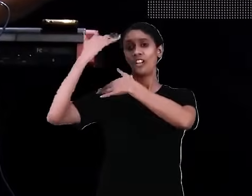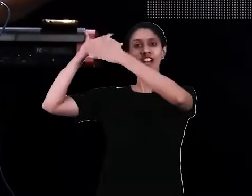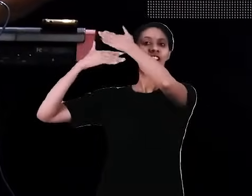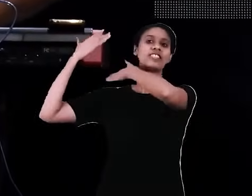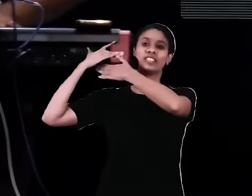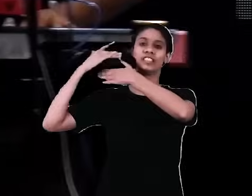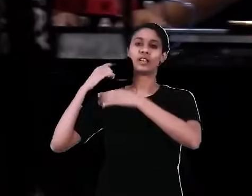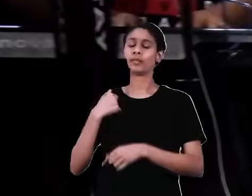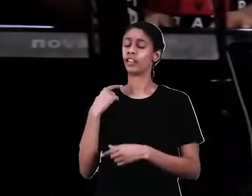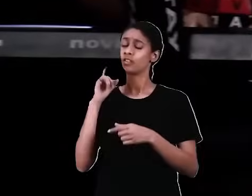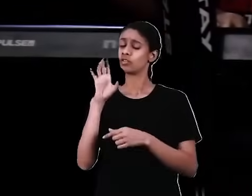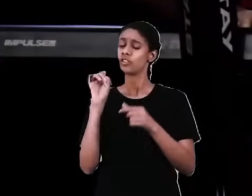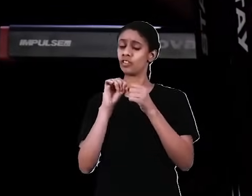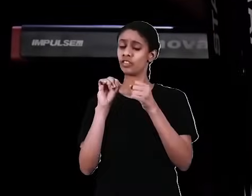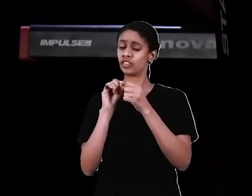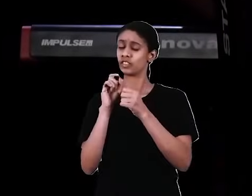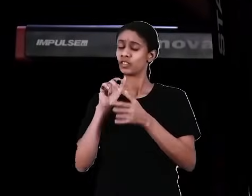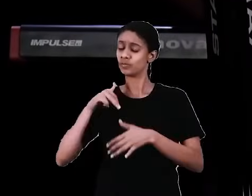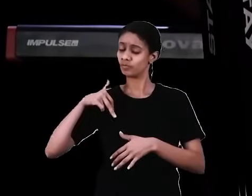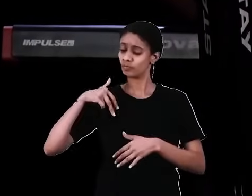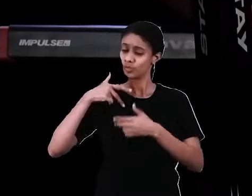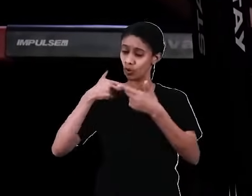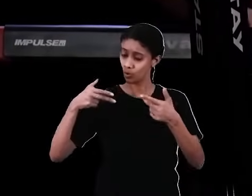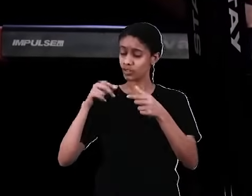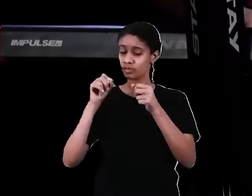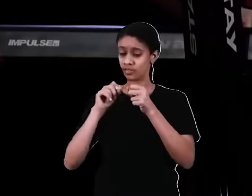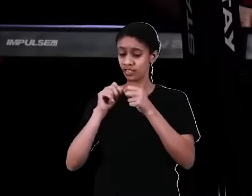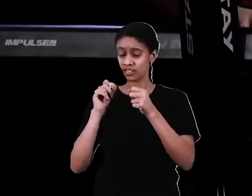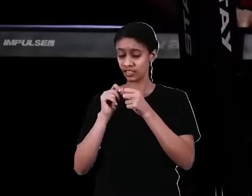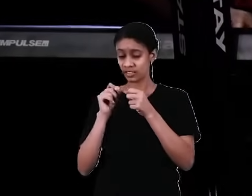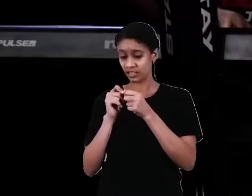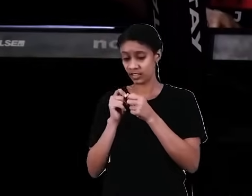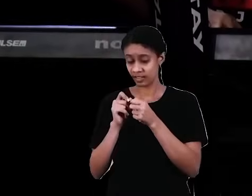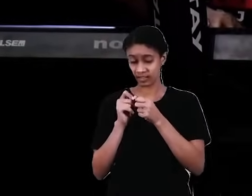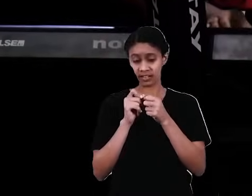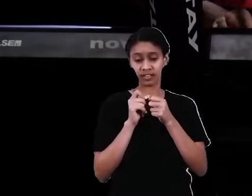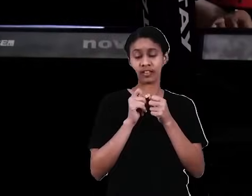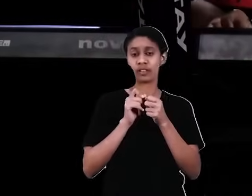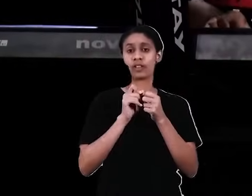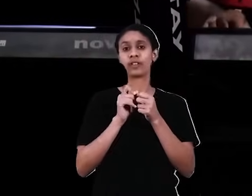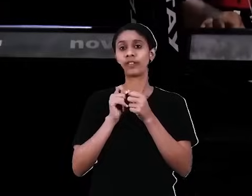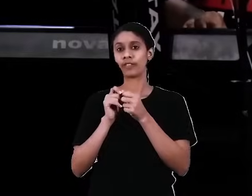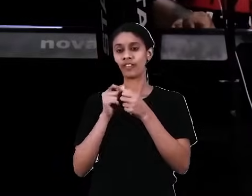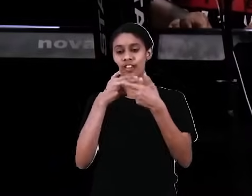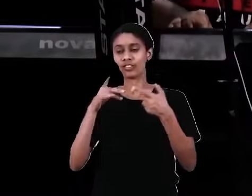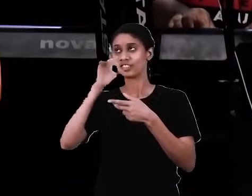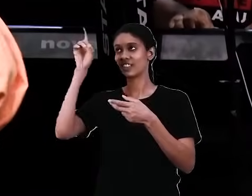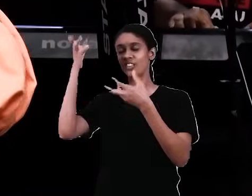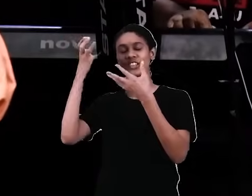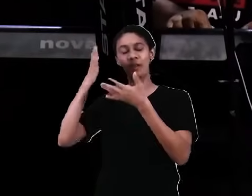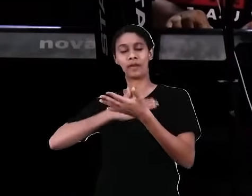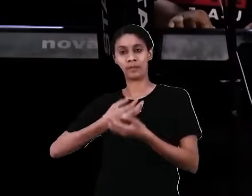dei um passo mais perto para aquilo que Deus tinha para mim no dia que eu disse assim, quer saber? Eu